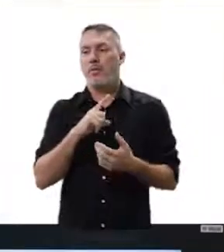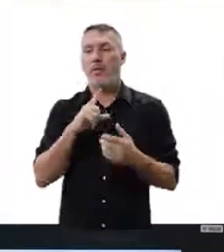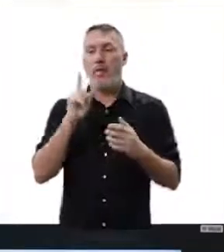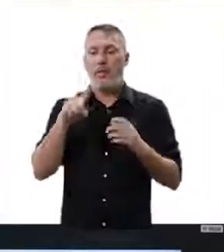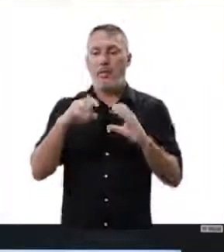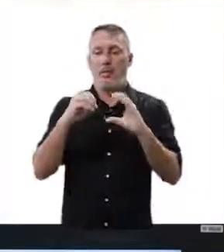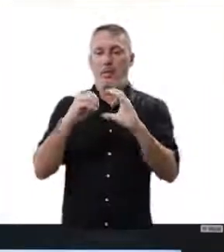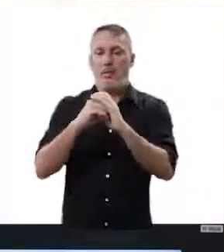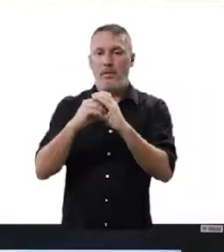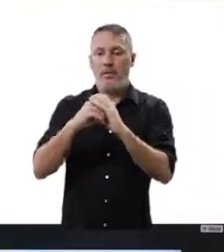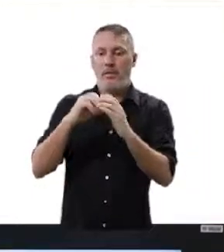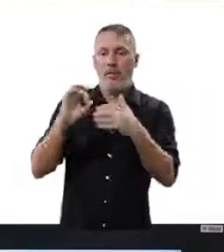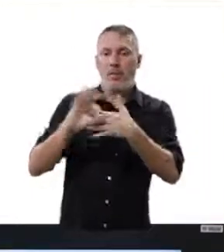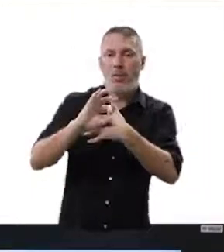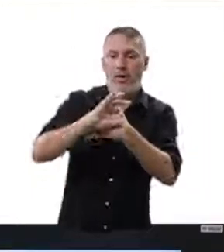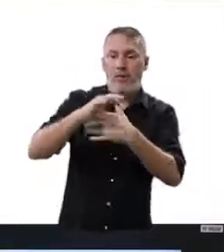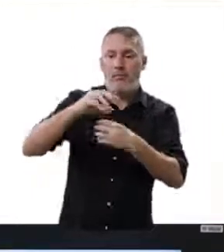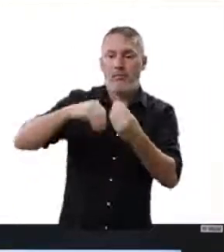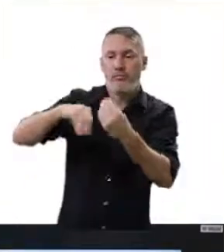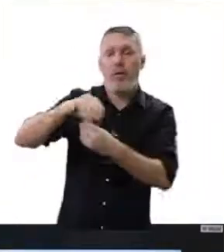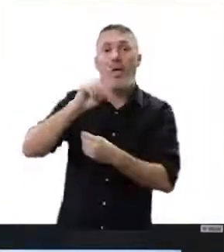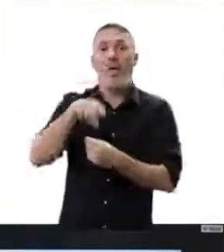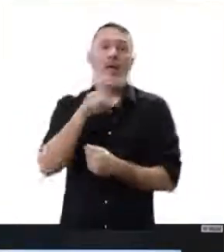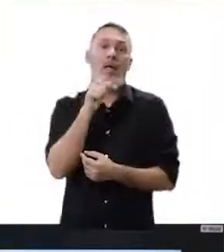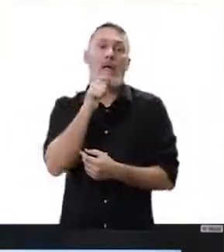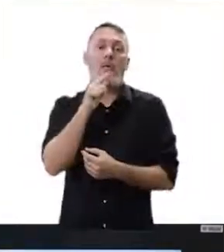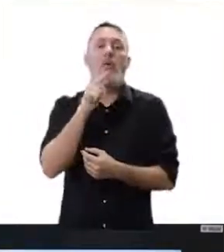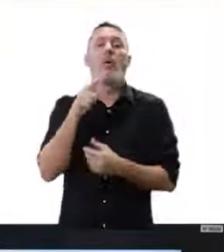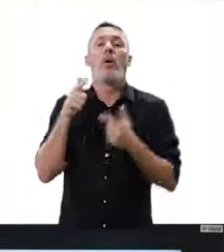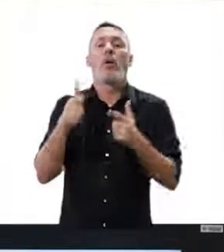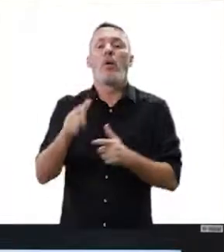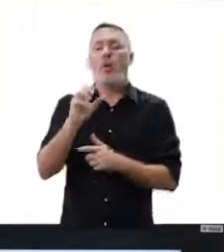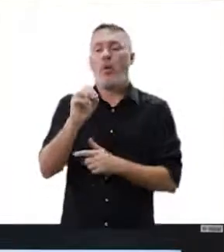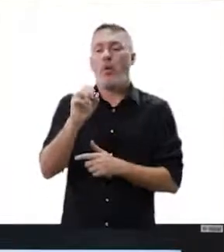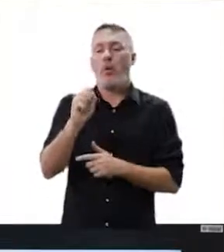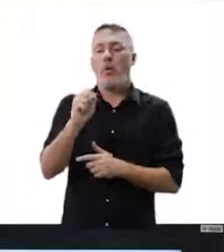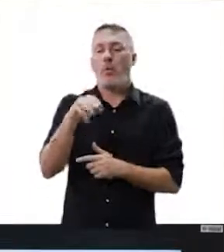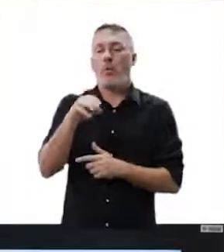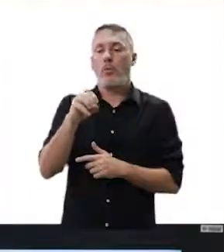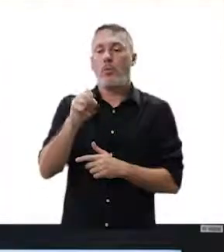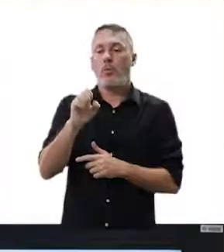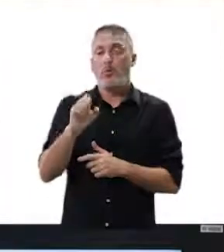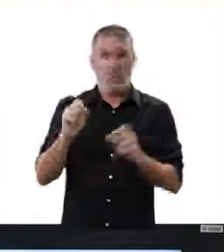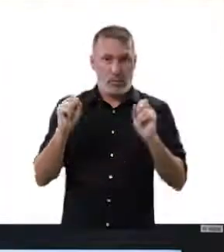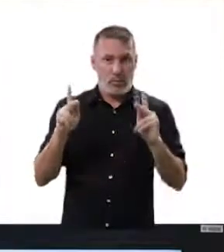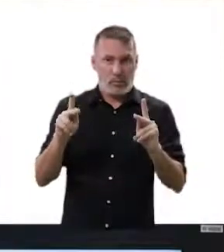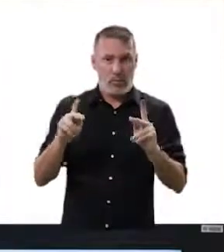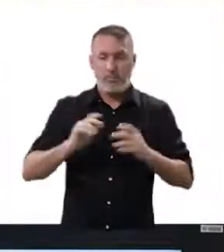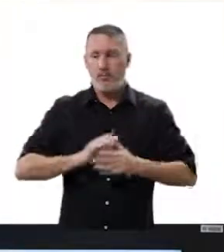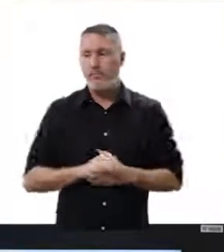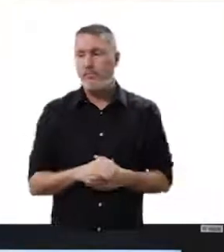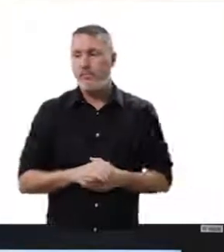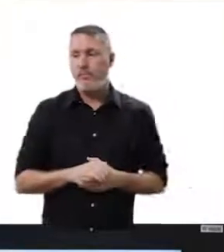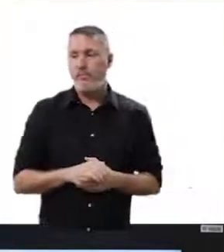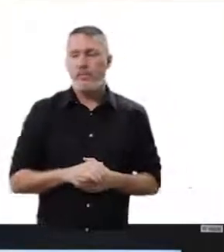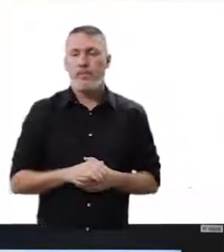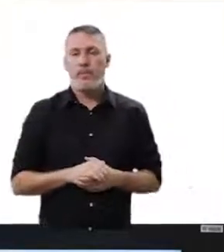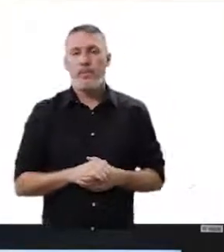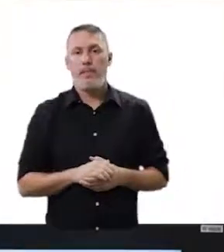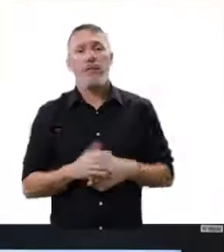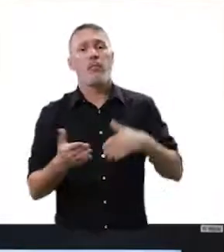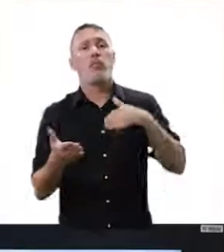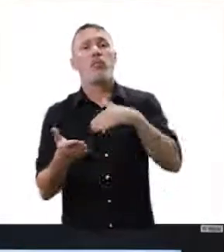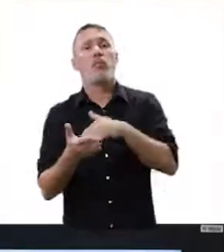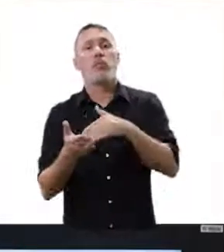as moléculas de água passando porque foi uma osmose que aconteceu. Beleza? E por